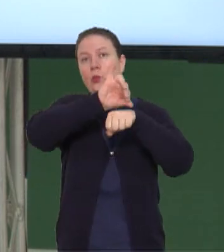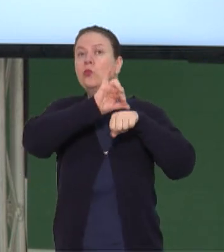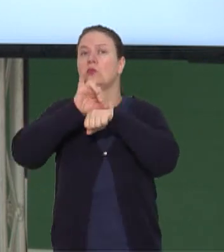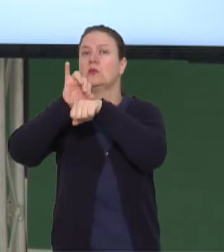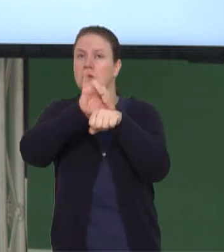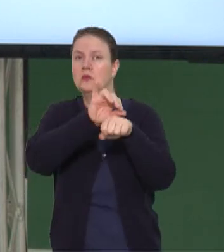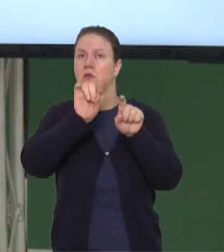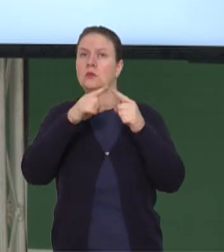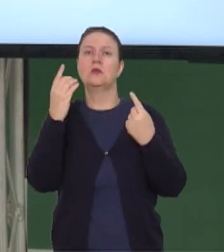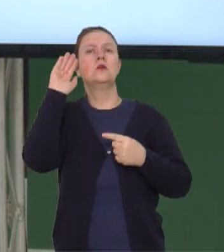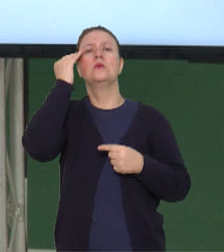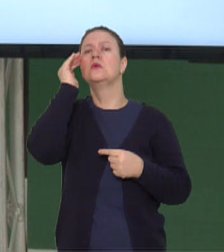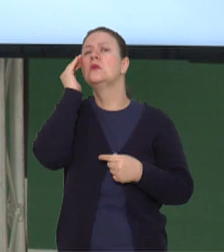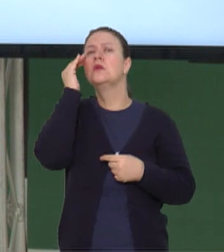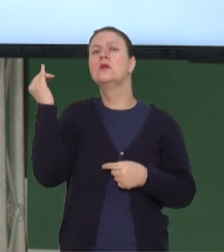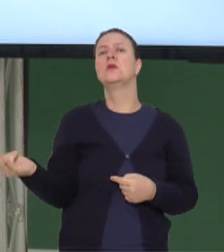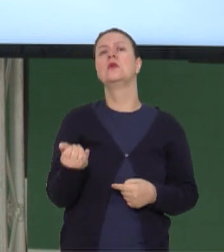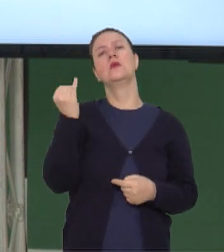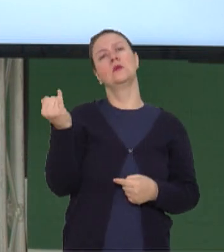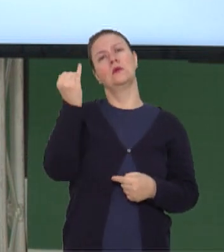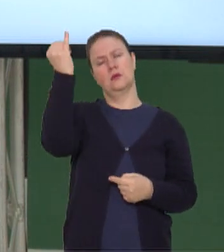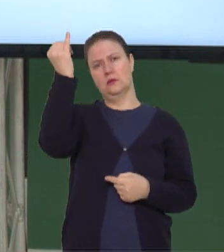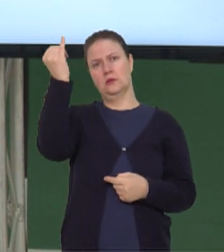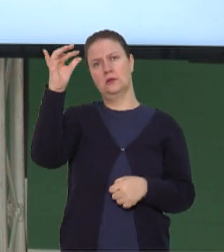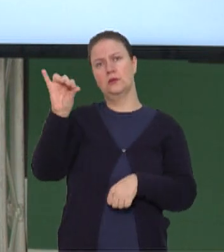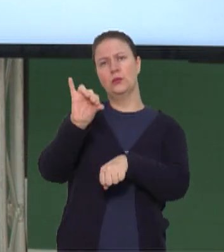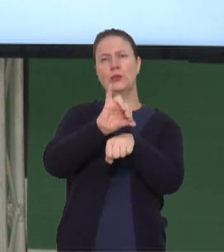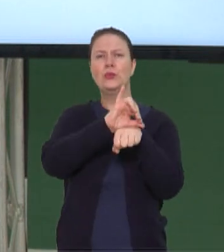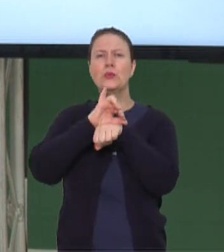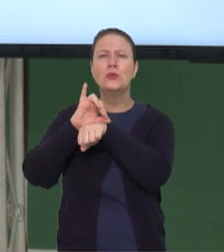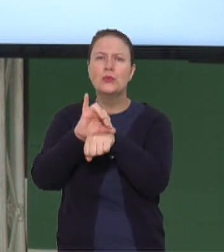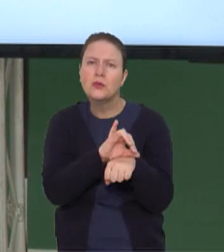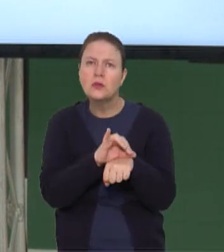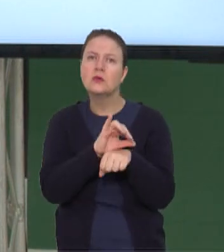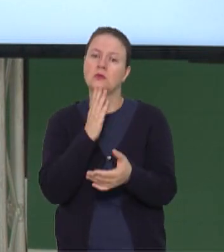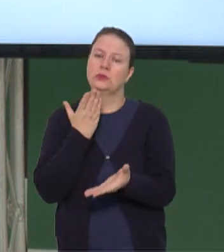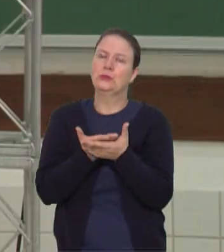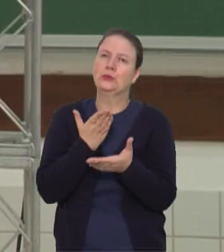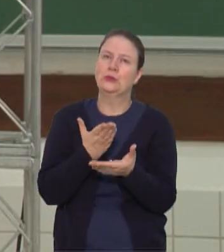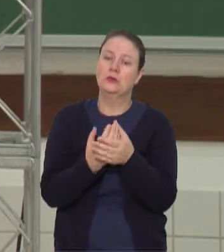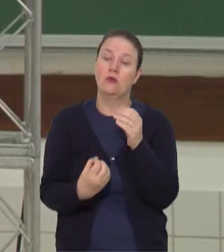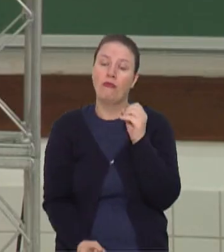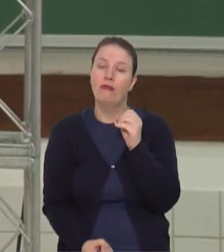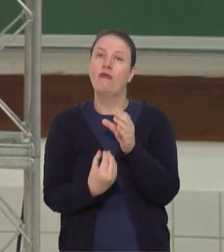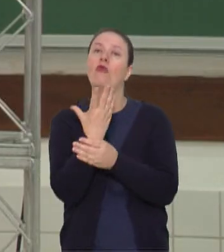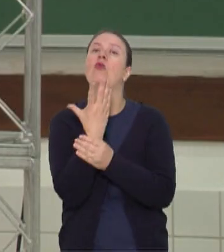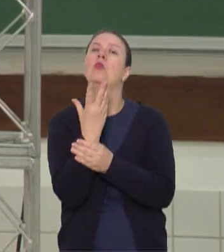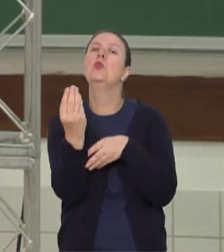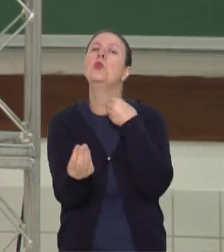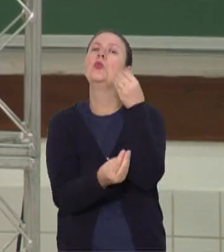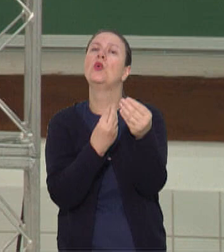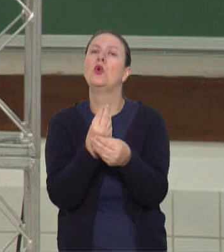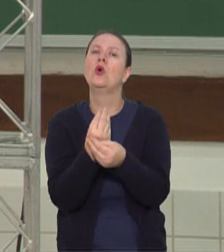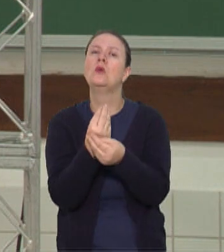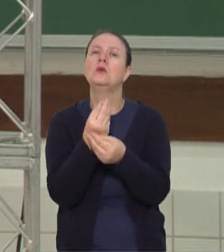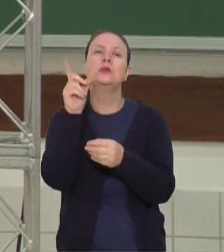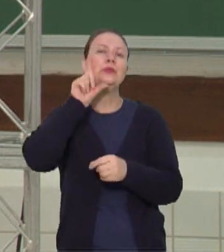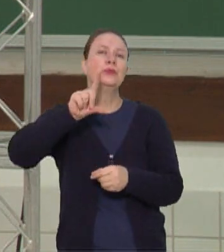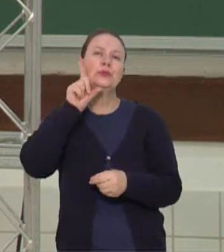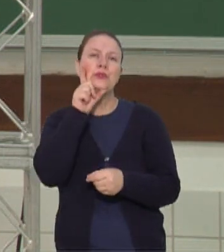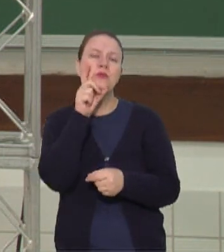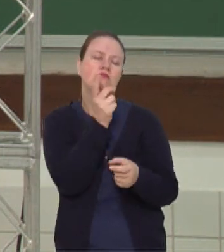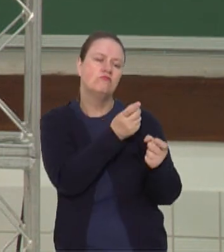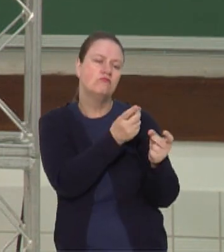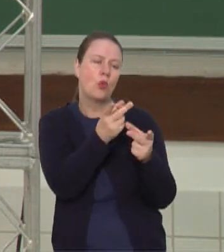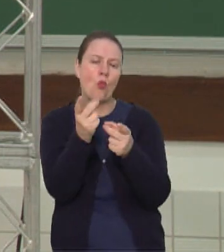vai entender a importância dessa ilha. E a gente tem que lembrar também, né? Quando a gente estudou lá a formação dos Estados Unidos, a gente não viu o comércio triangular? Que